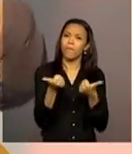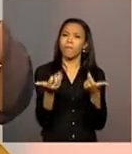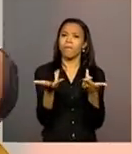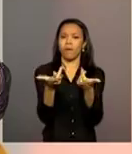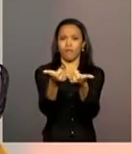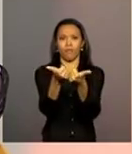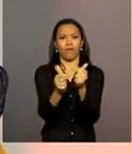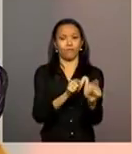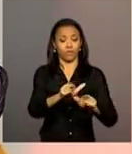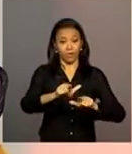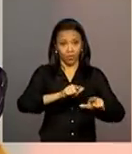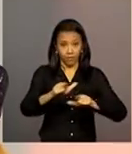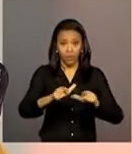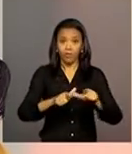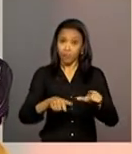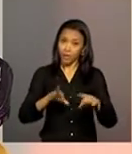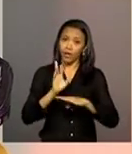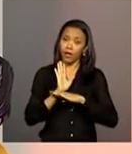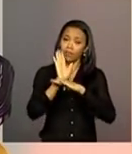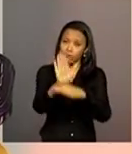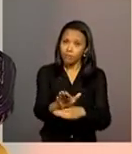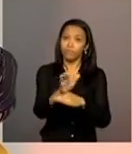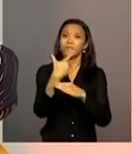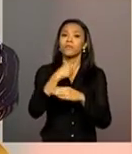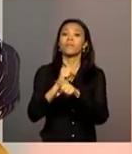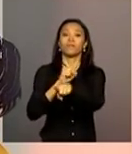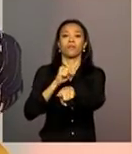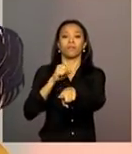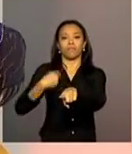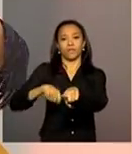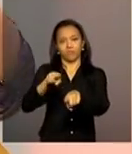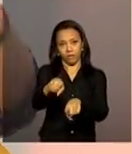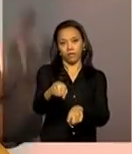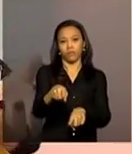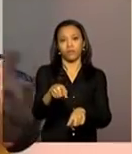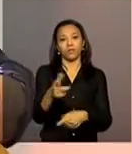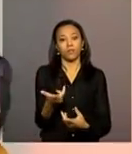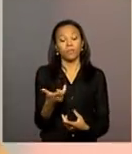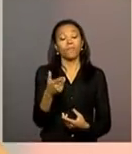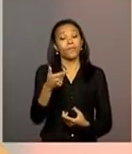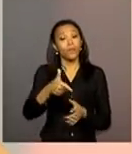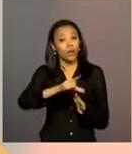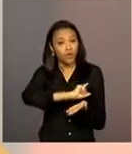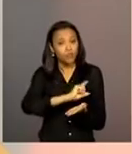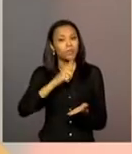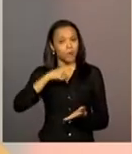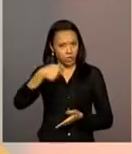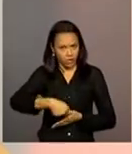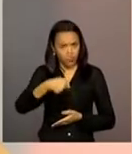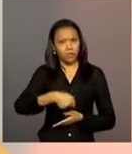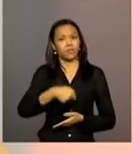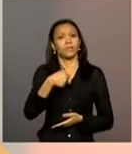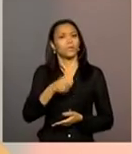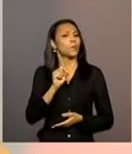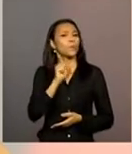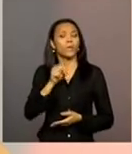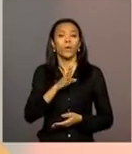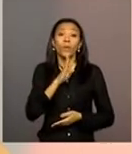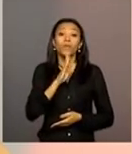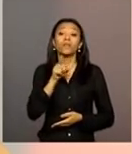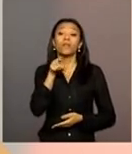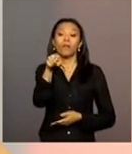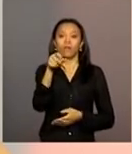que responda aquelas demandas portanto não há uma exigência anterior que é exigência de conhecimento do